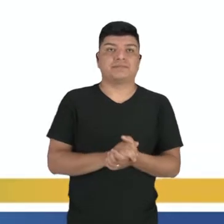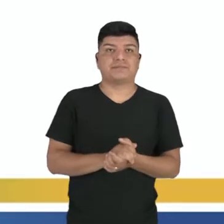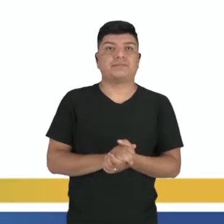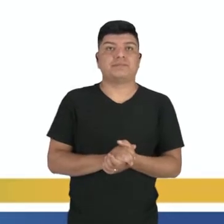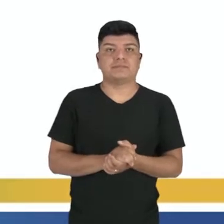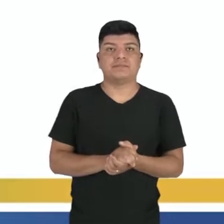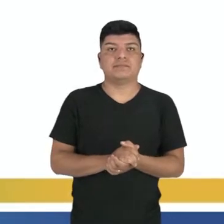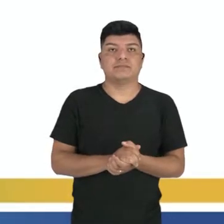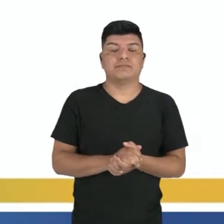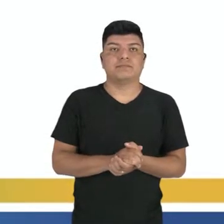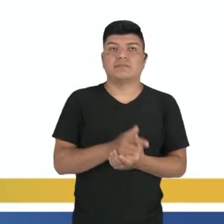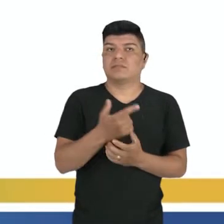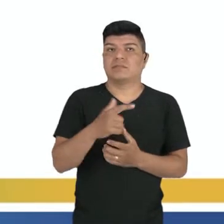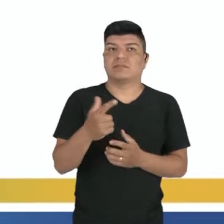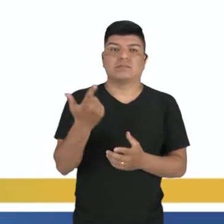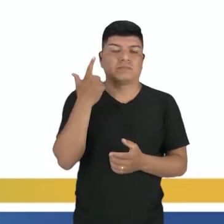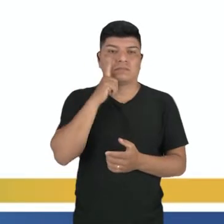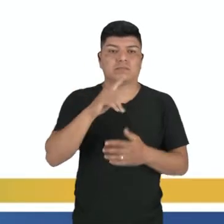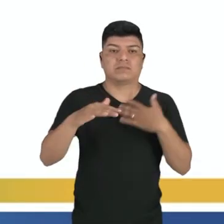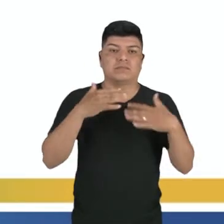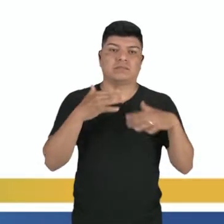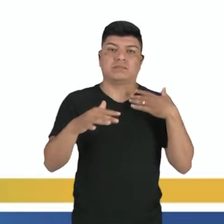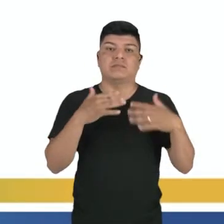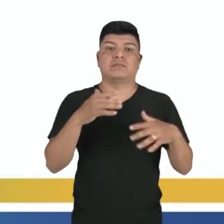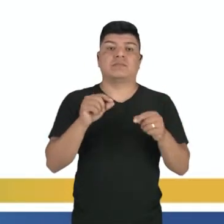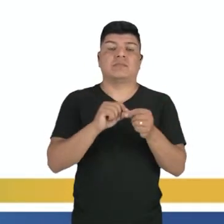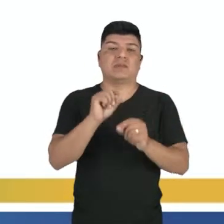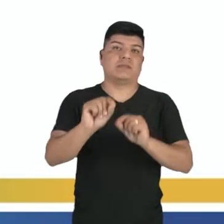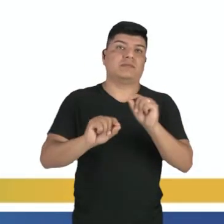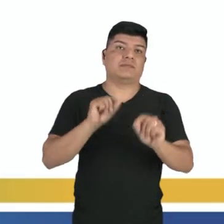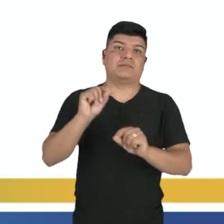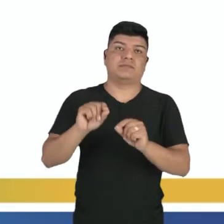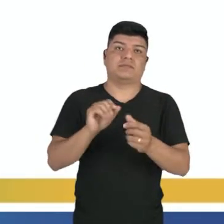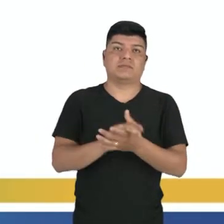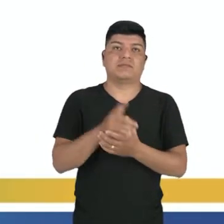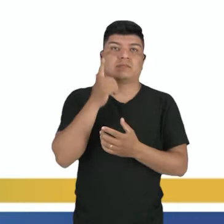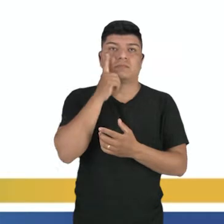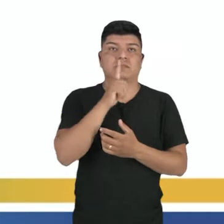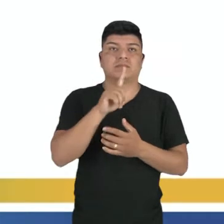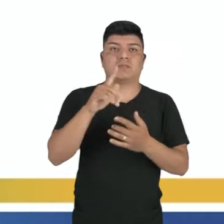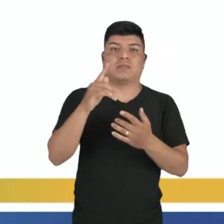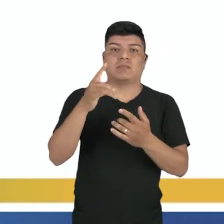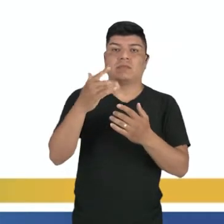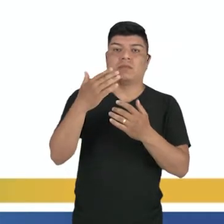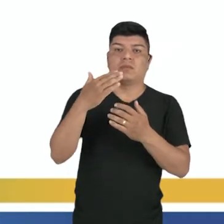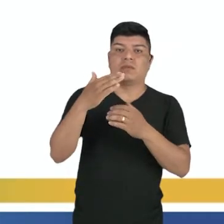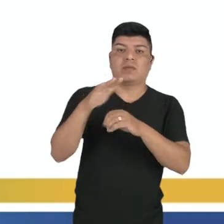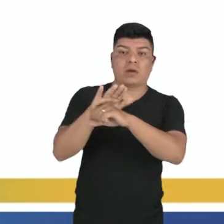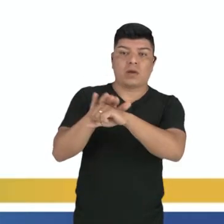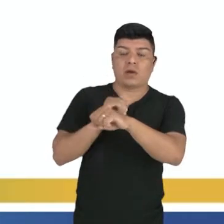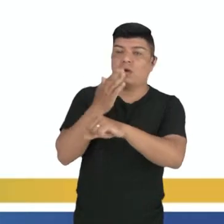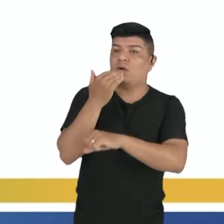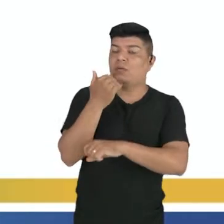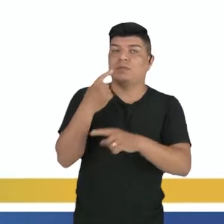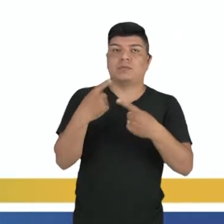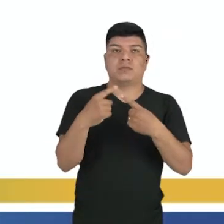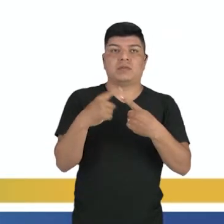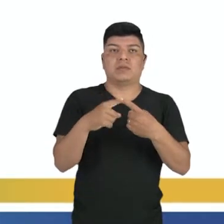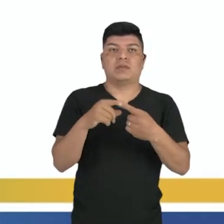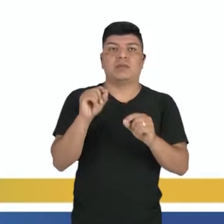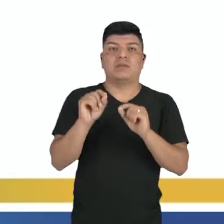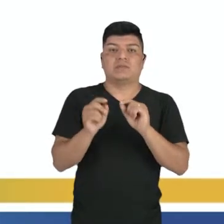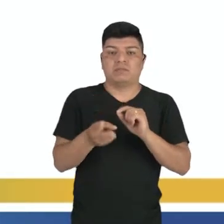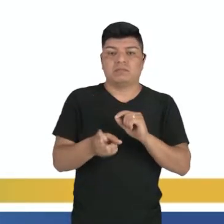as esponjas elas não têm capacidade de locomoção, o que elas fazem? Elas conseguem atrair o alimento até elas porque vão